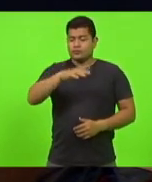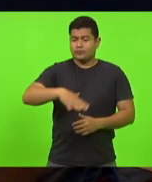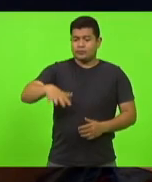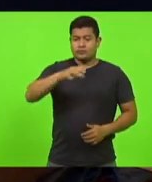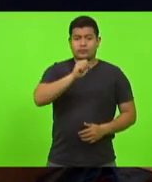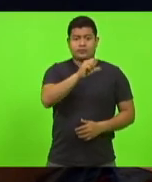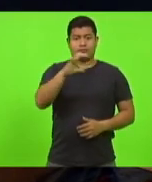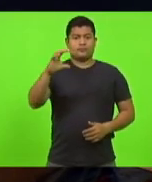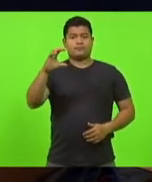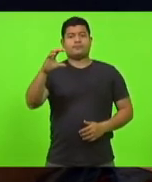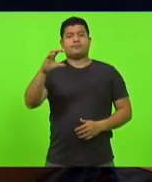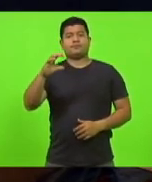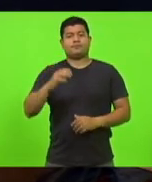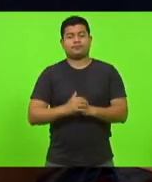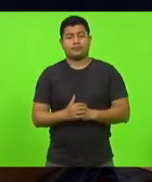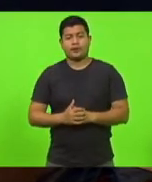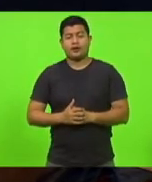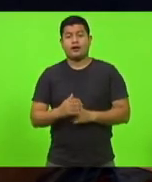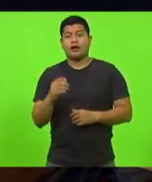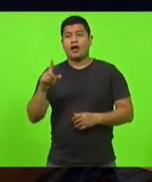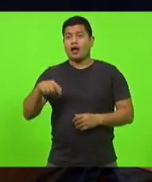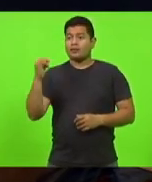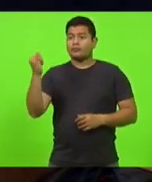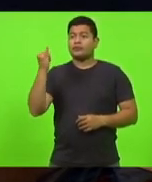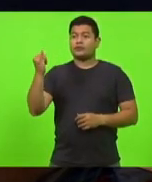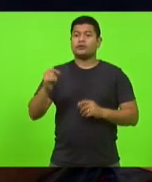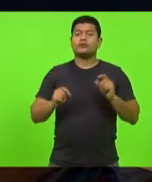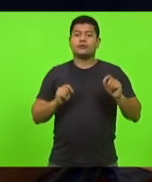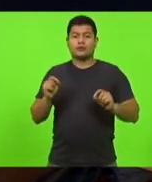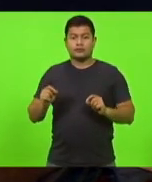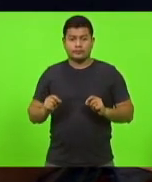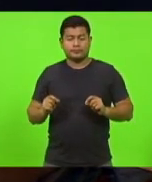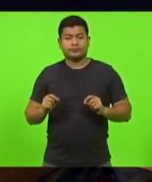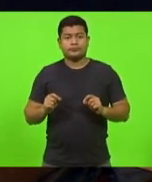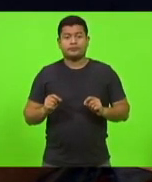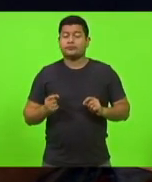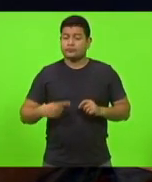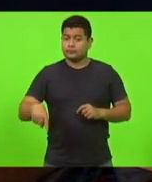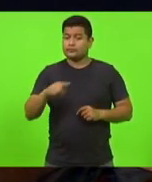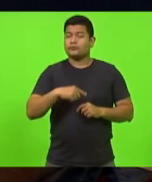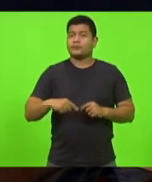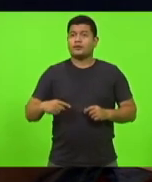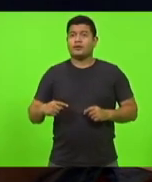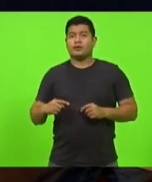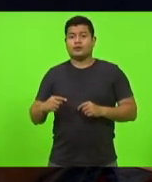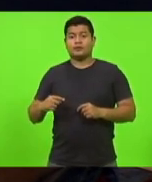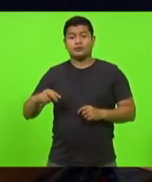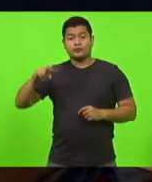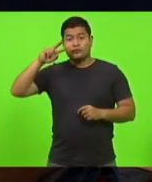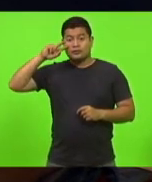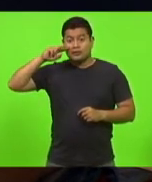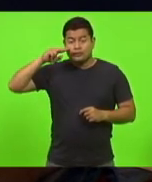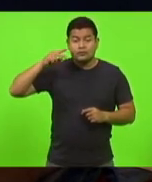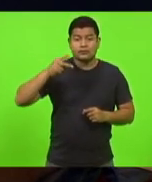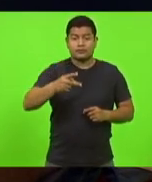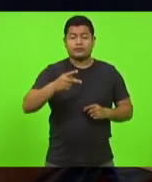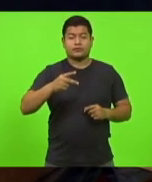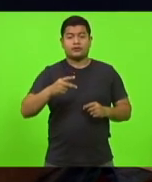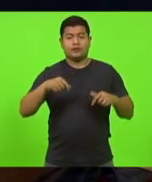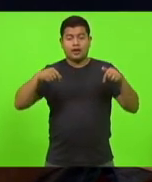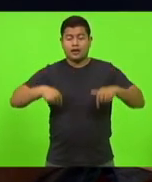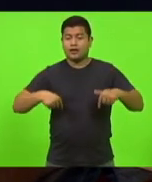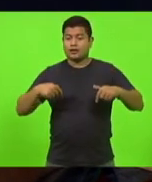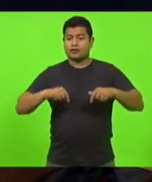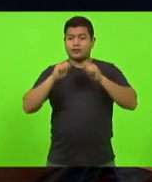é importante, presidente Mauro, que se reconheça e que saibam que os 40 deputados dessa